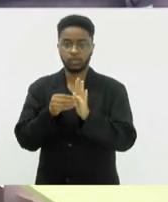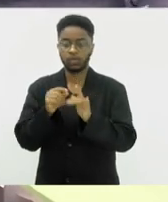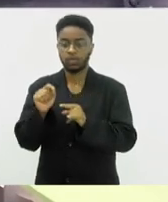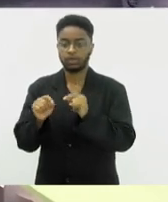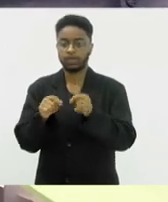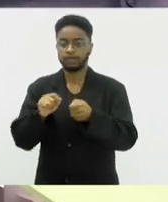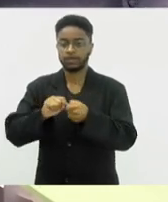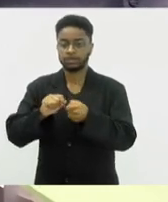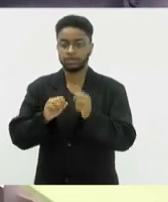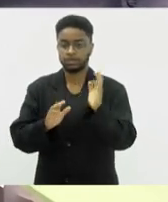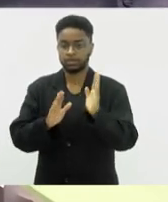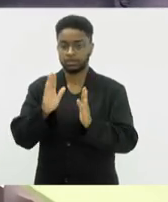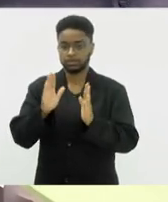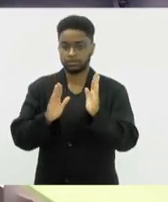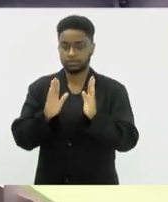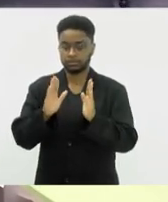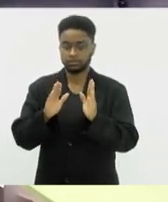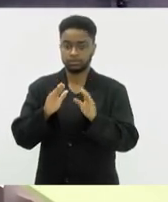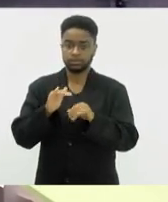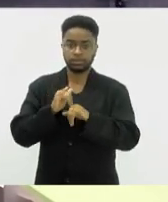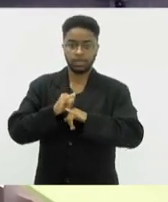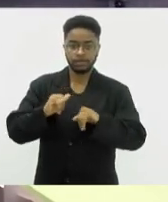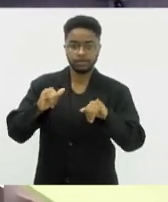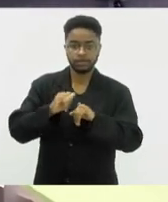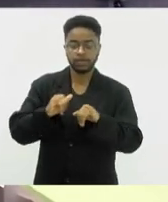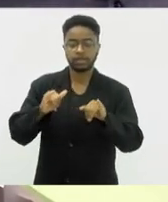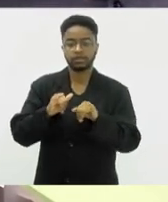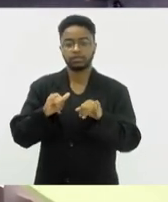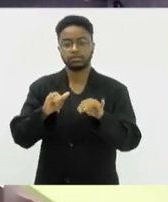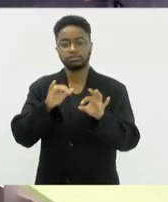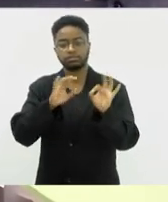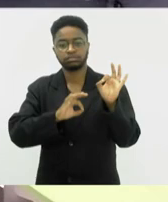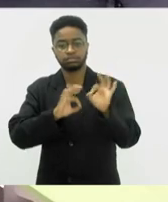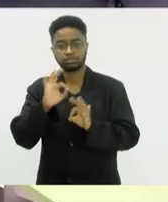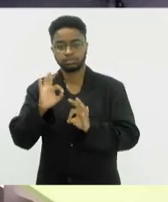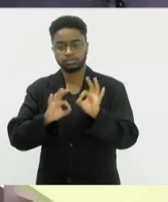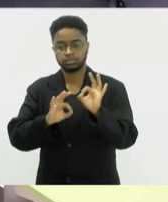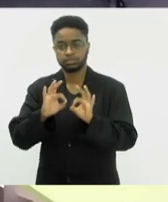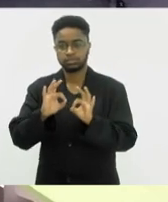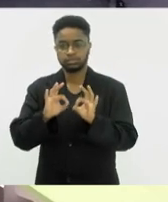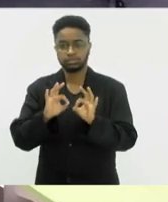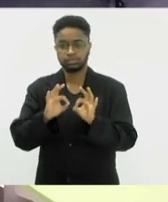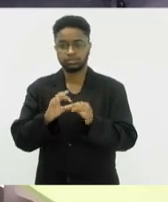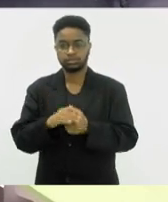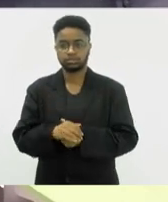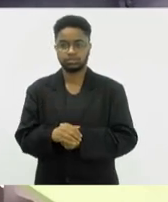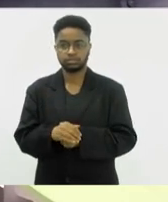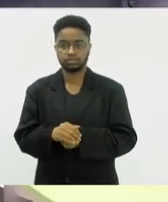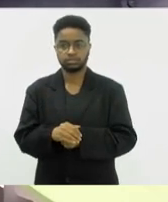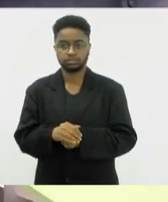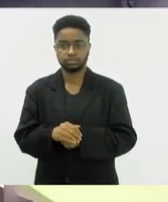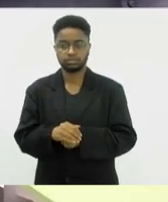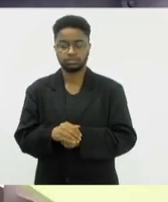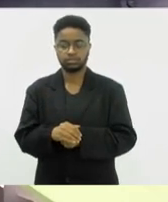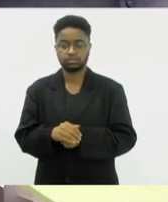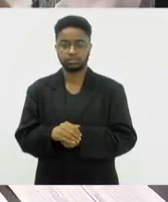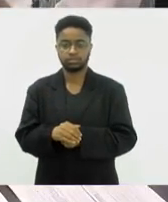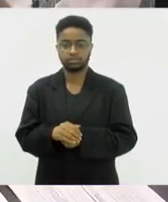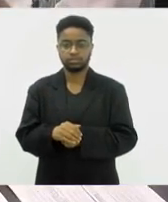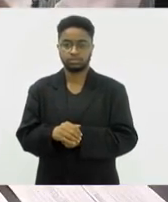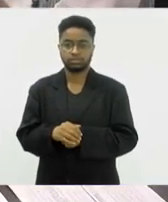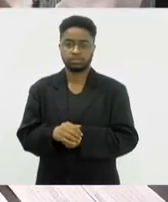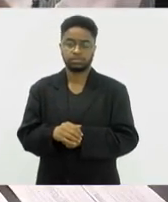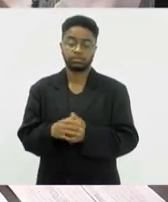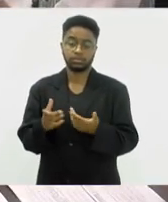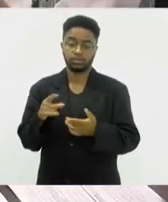nessa data, né? Informar, sistematizar. Deputado Carlos Mink, só se informar. Isso é um preceito que a